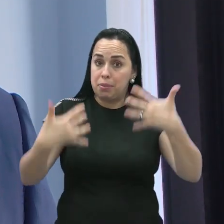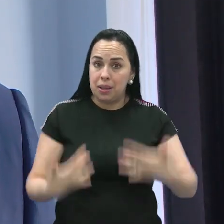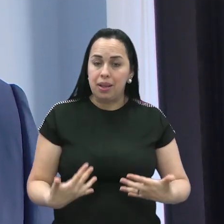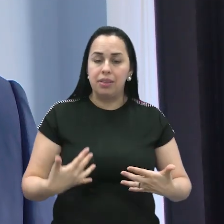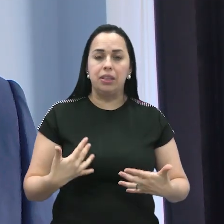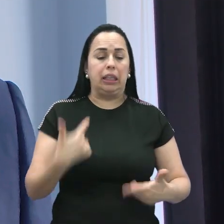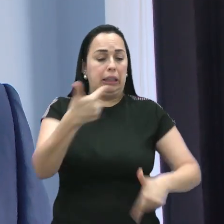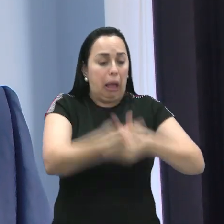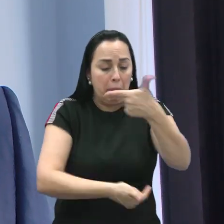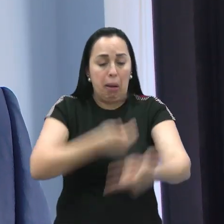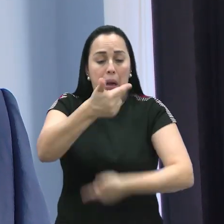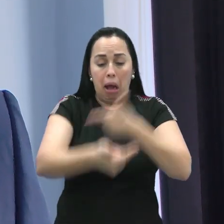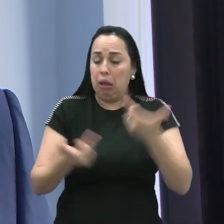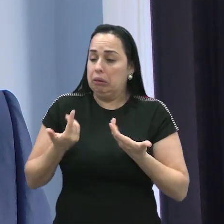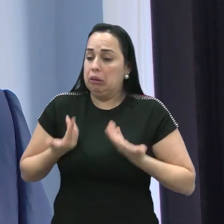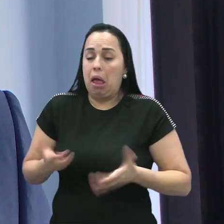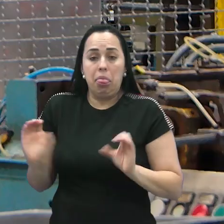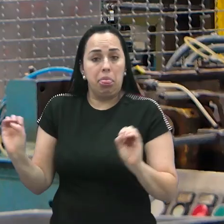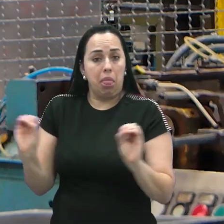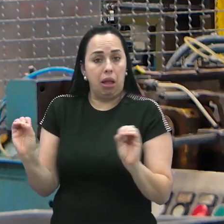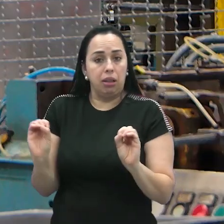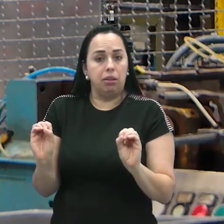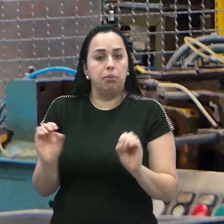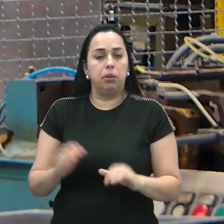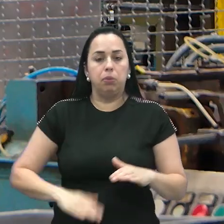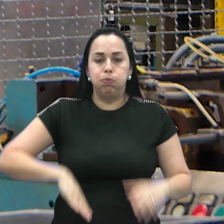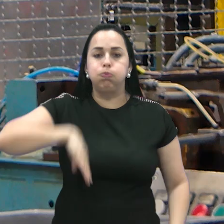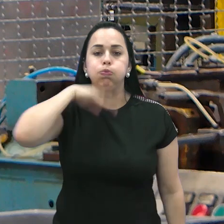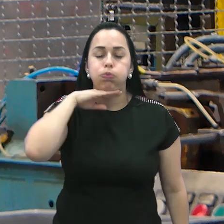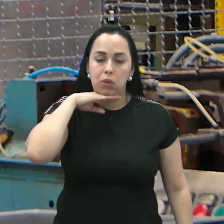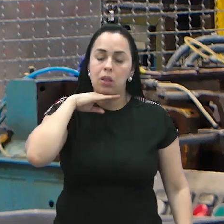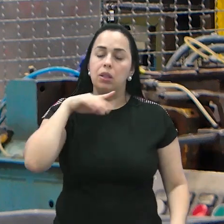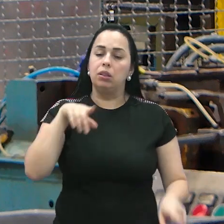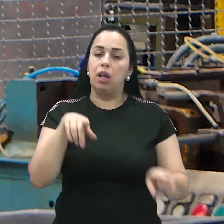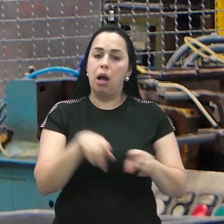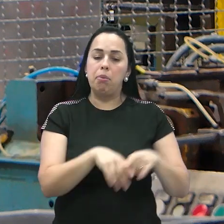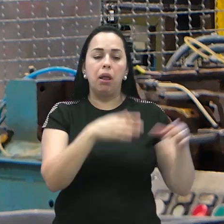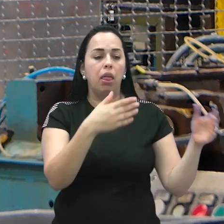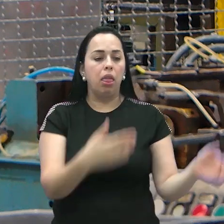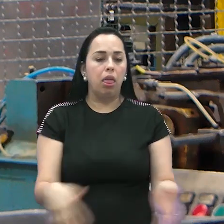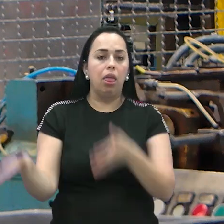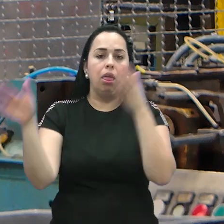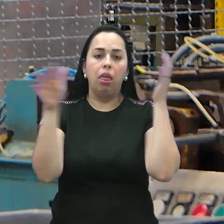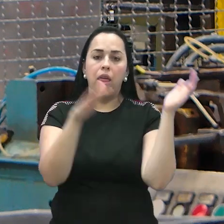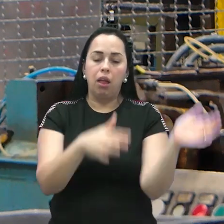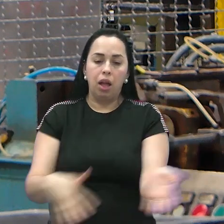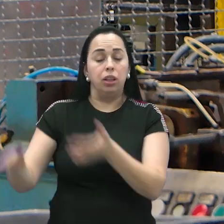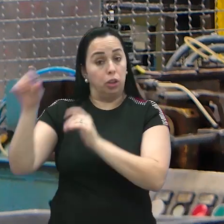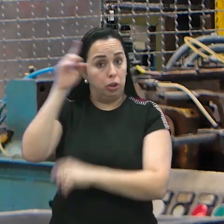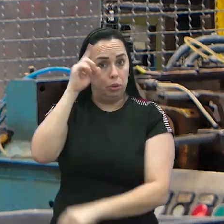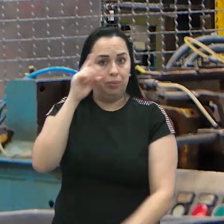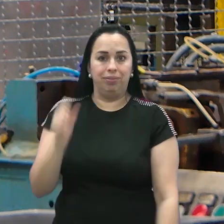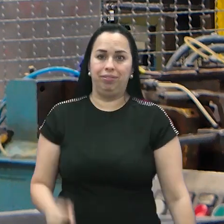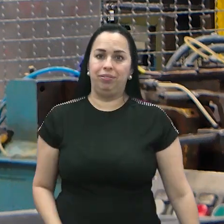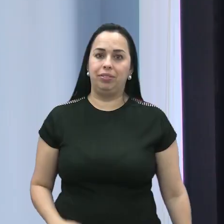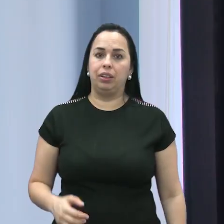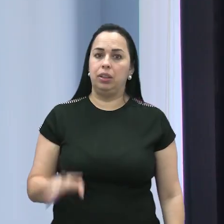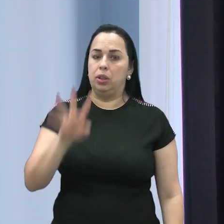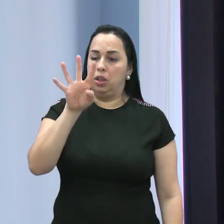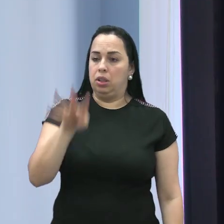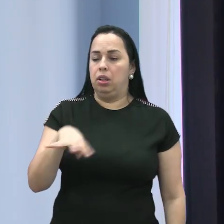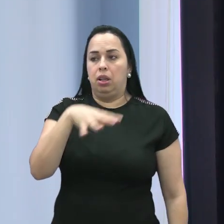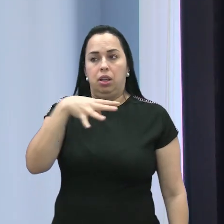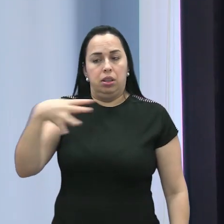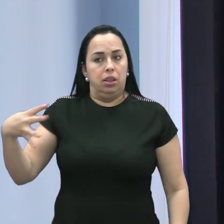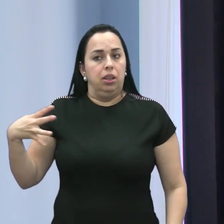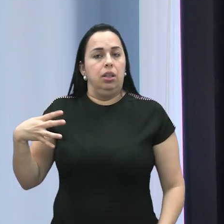jornada ampla e sem descanso necessário pode trazer desgaste e afetar o rendimento dos trabalhadores no dia a dia. Uma